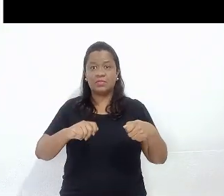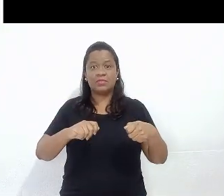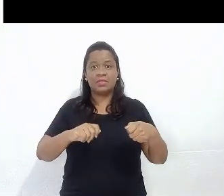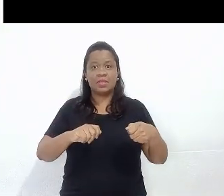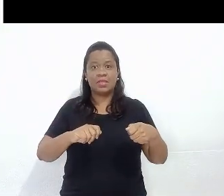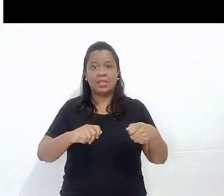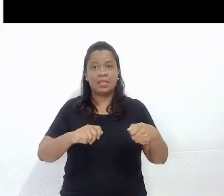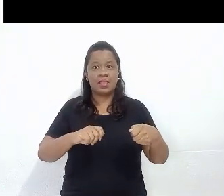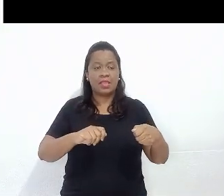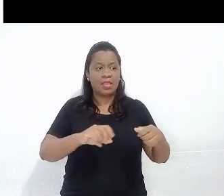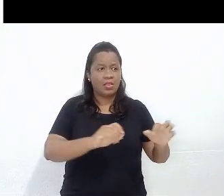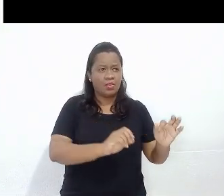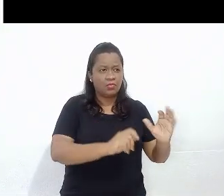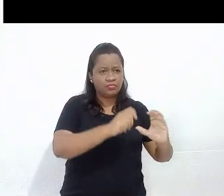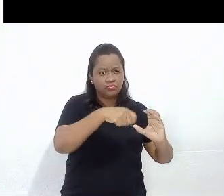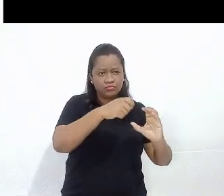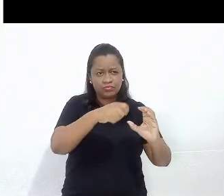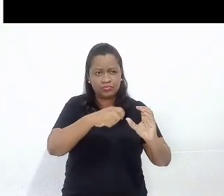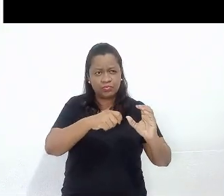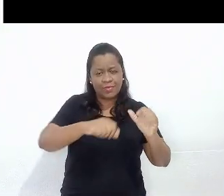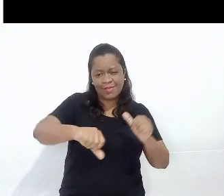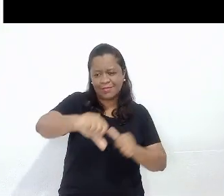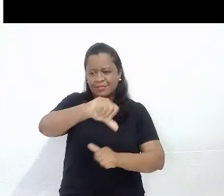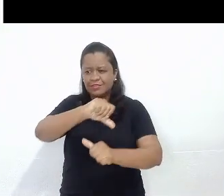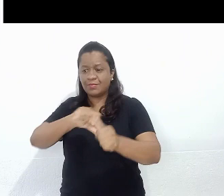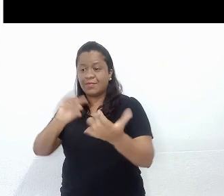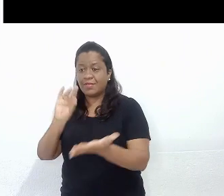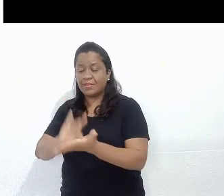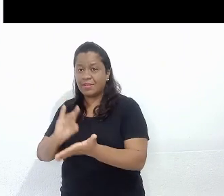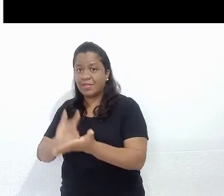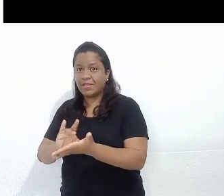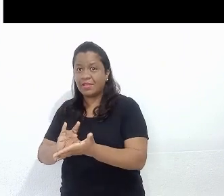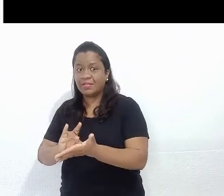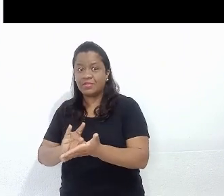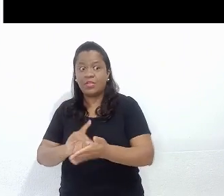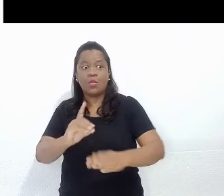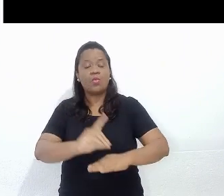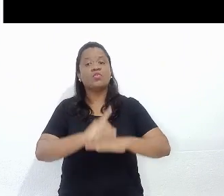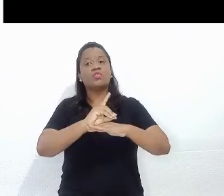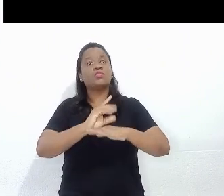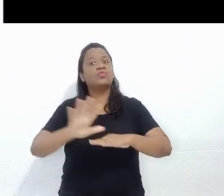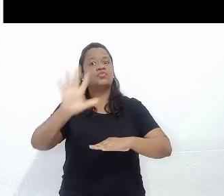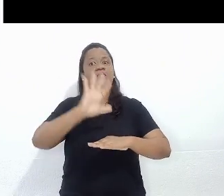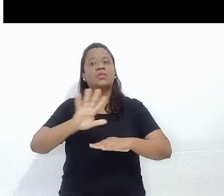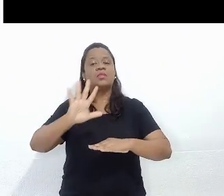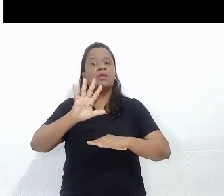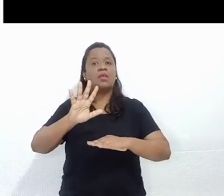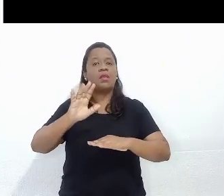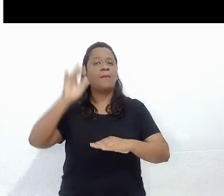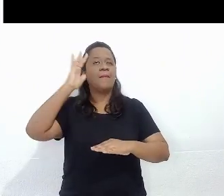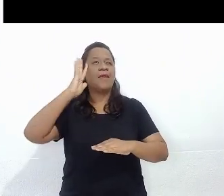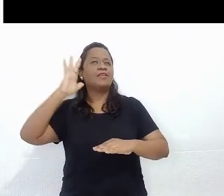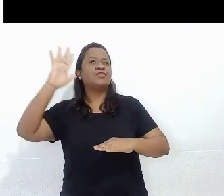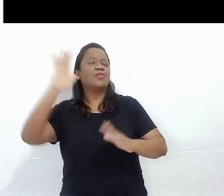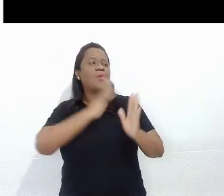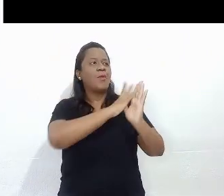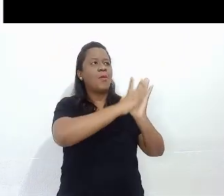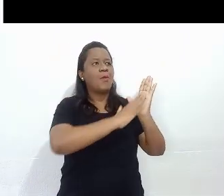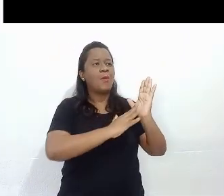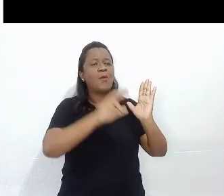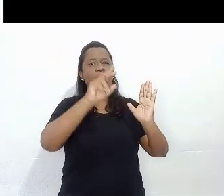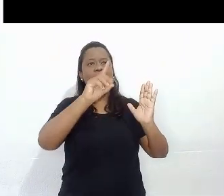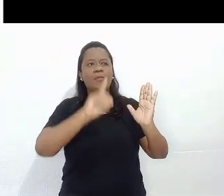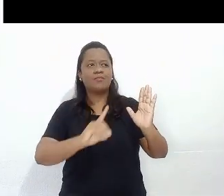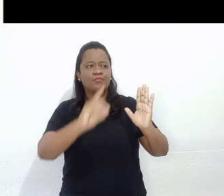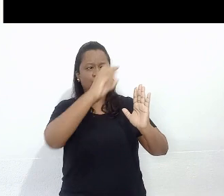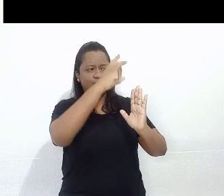realidade tudo aquilo que o diretor geral imaginou quando ele fez a decupagem do roteiro. roteiro, quando ele imaginou as cenas, os enquadramentos